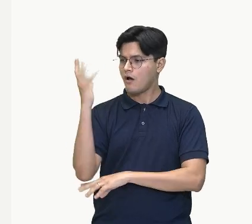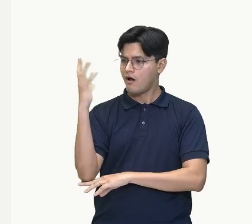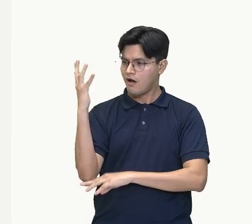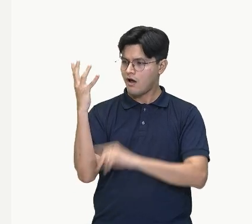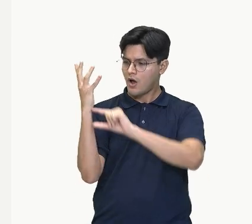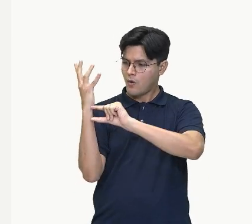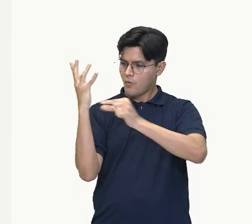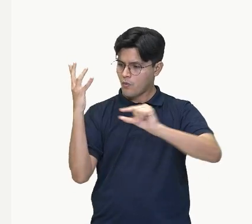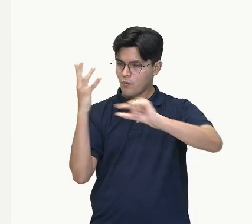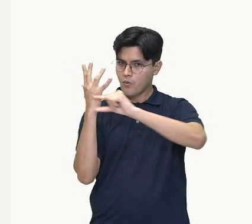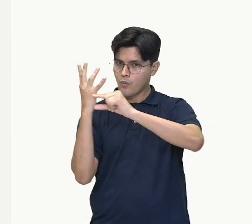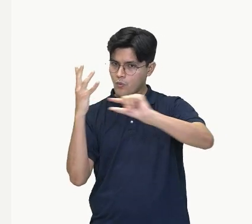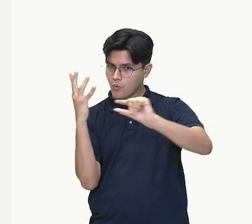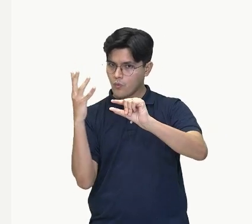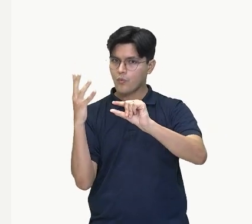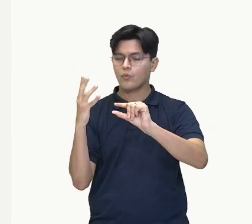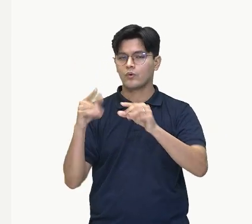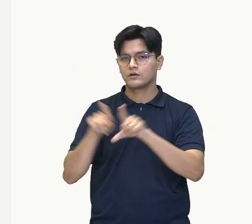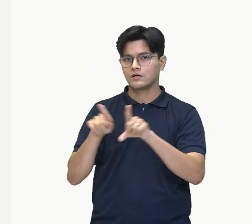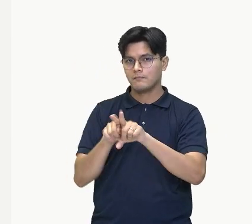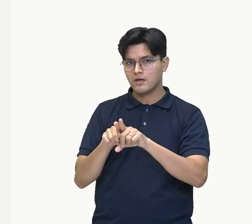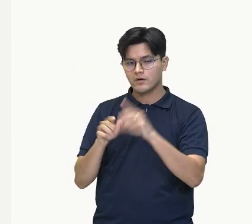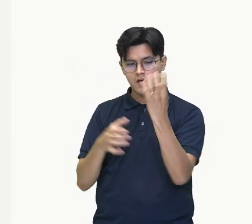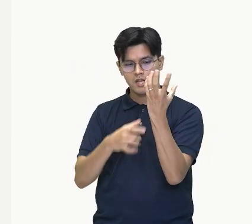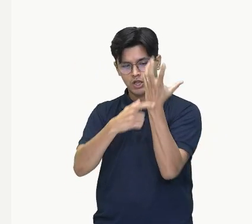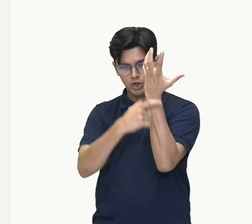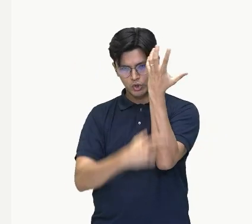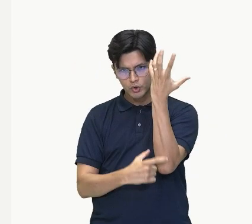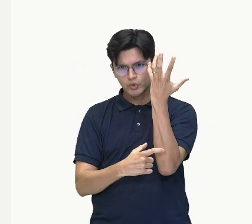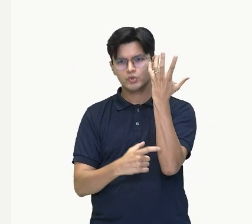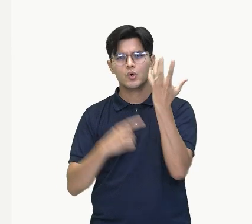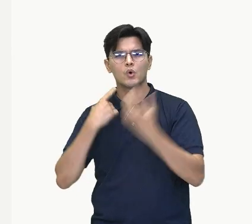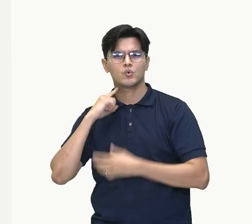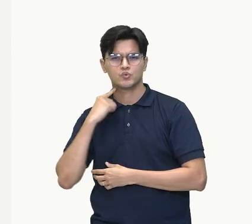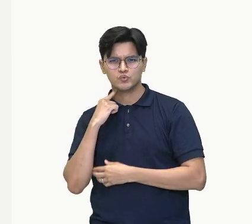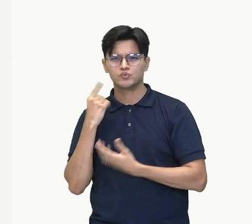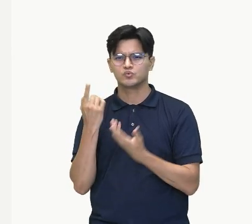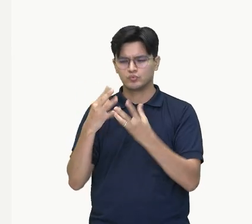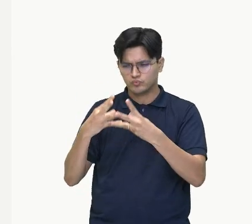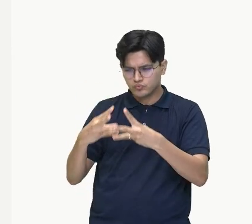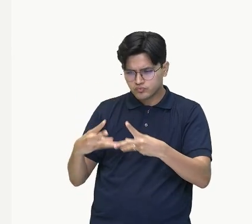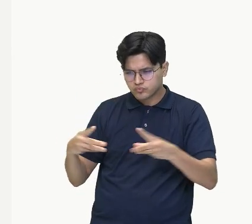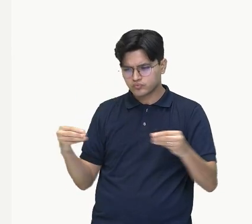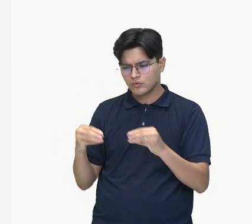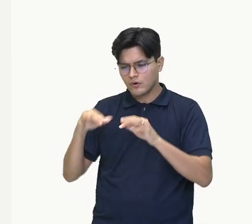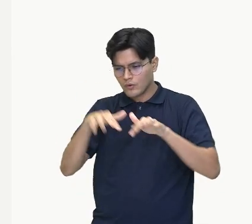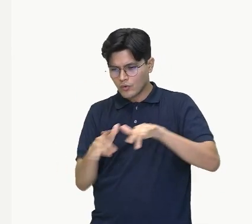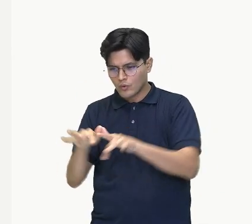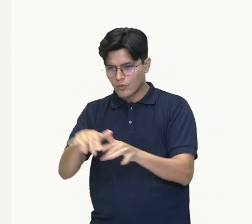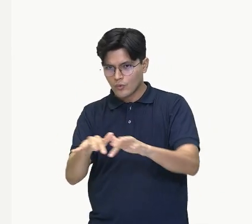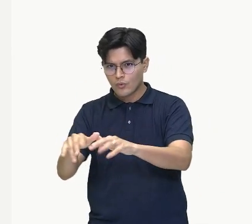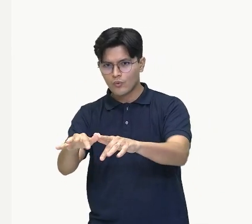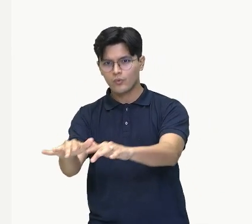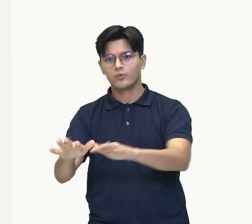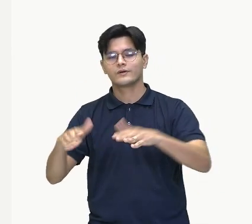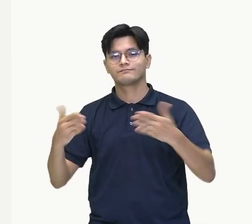troncos apodrecidos. Então, essa matéria que está em estado de decomposição vai dando essa